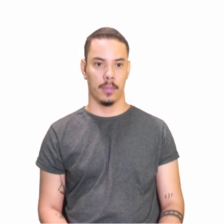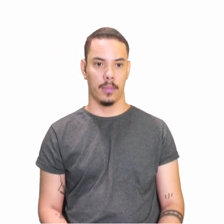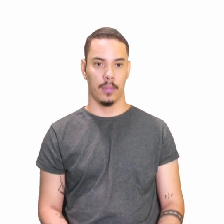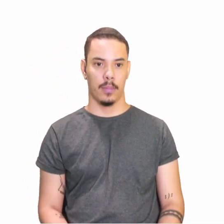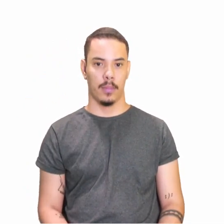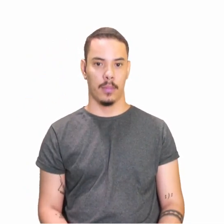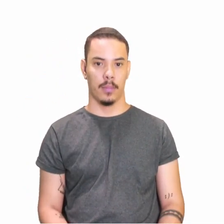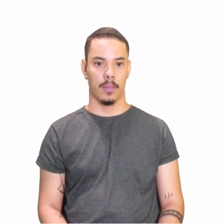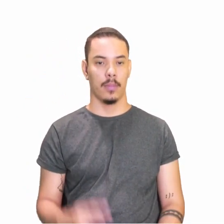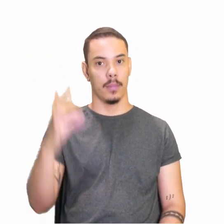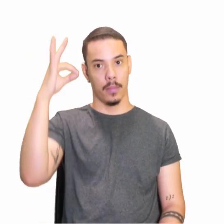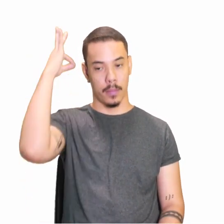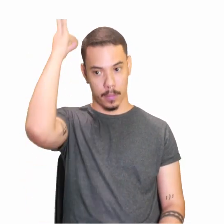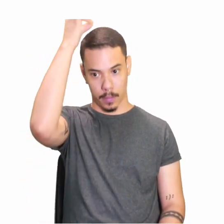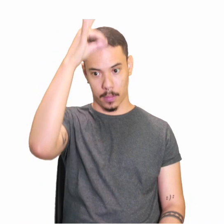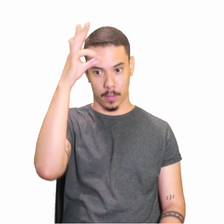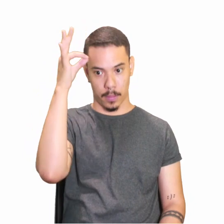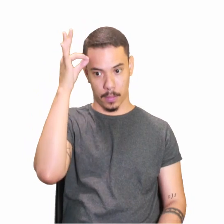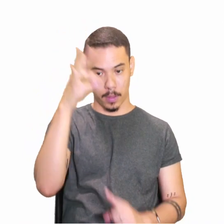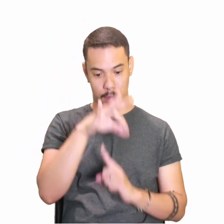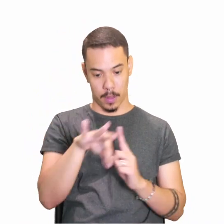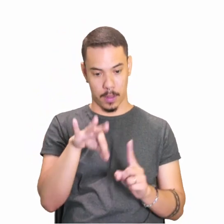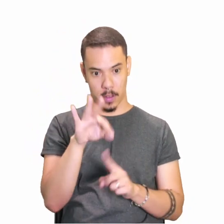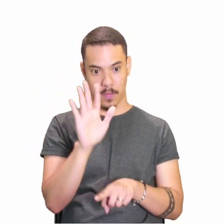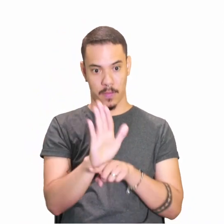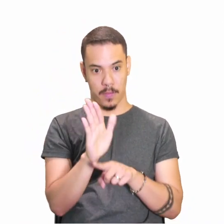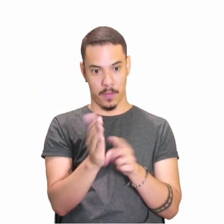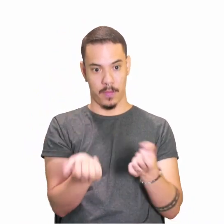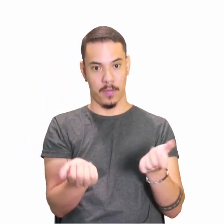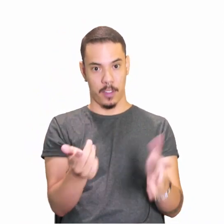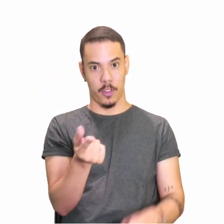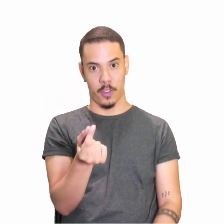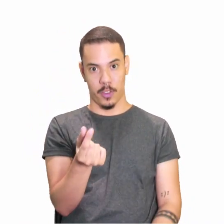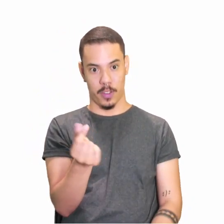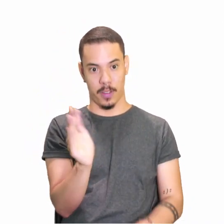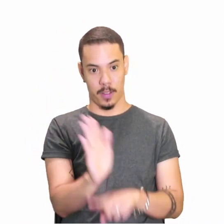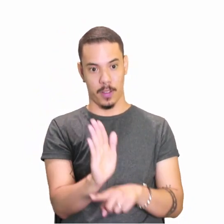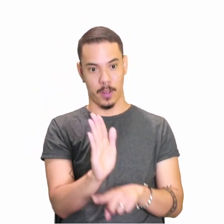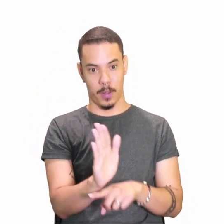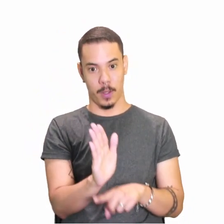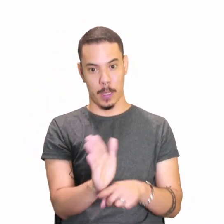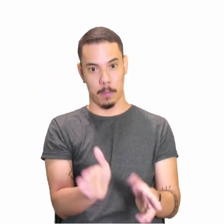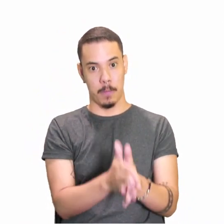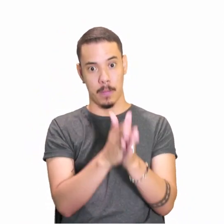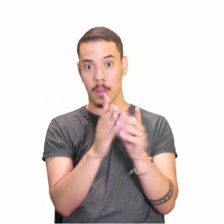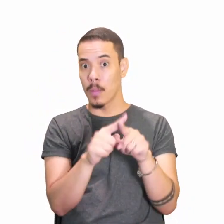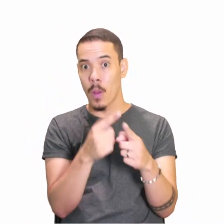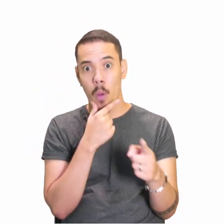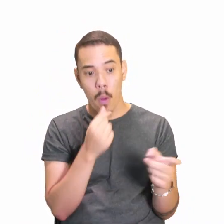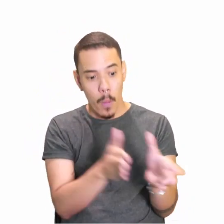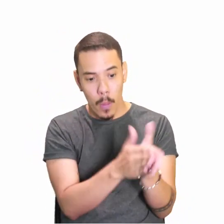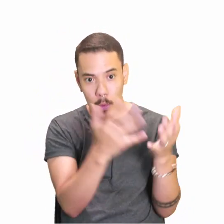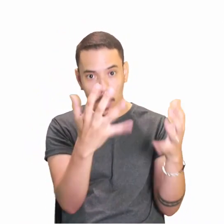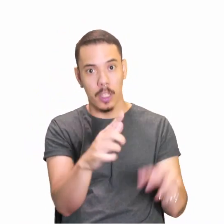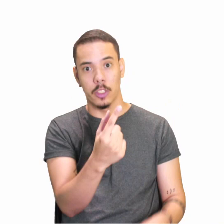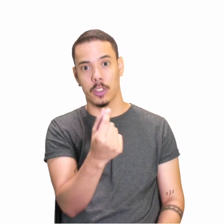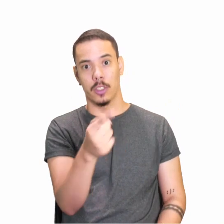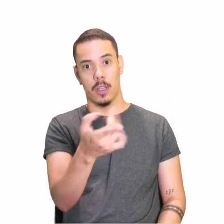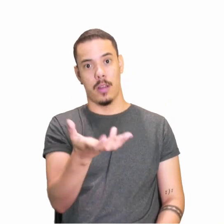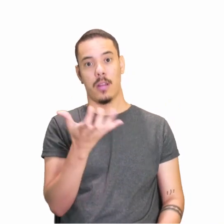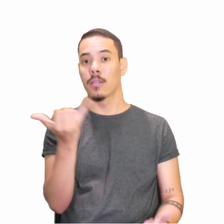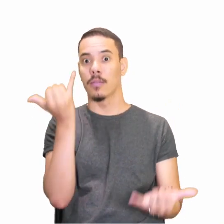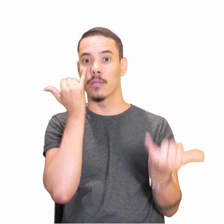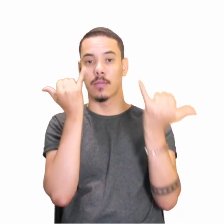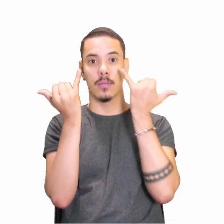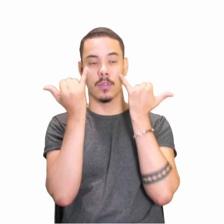sendo santo, né? Dando um dinheirinho, né? Ajudando a pessoa, mas não quer, ele nem ouve, nem olha sequer,